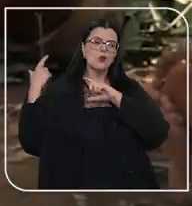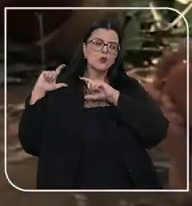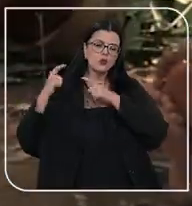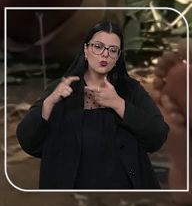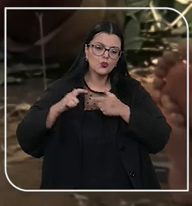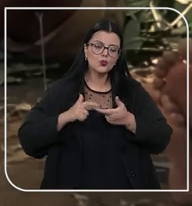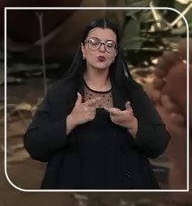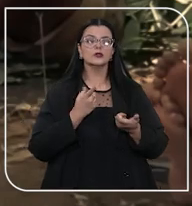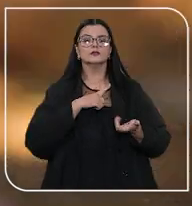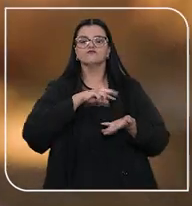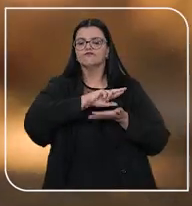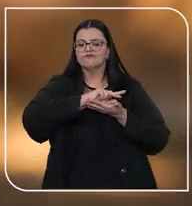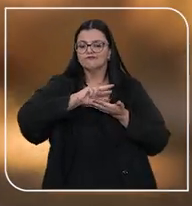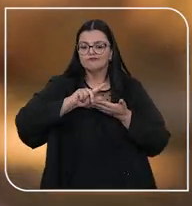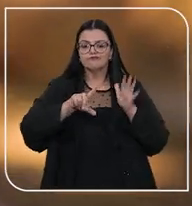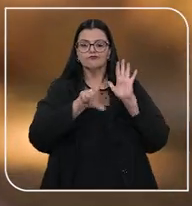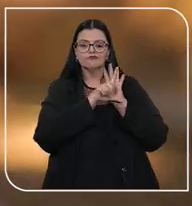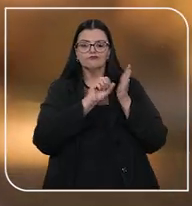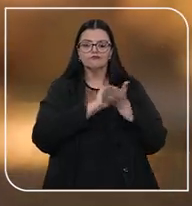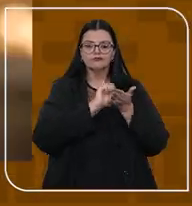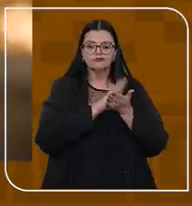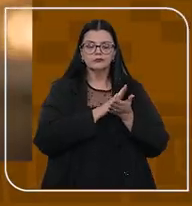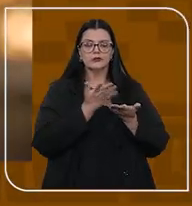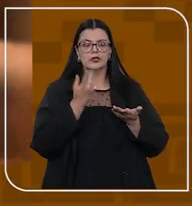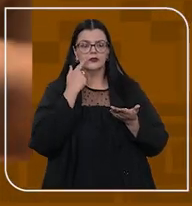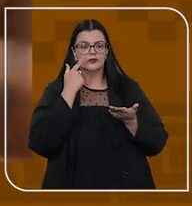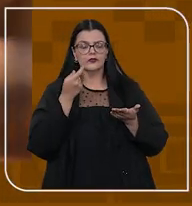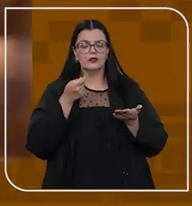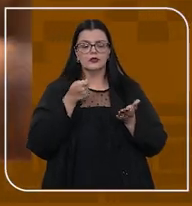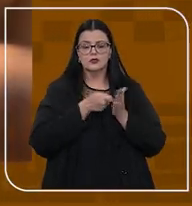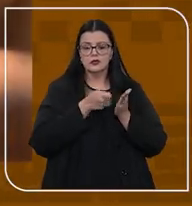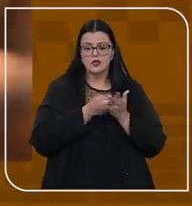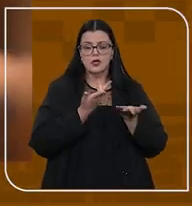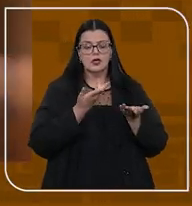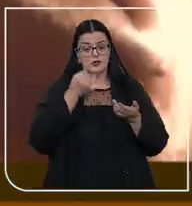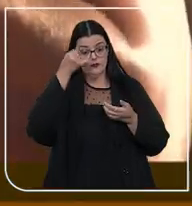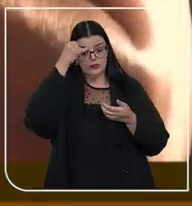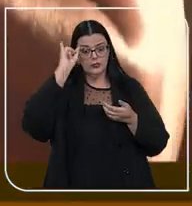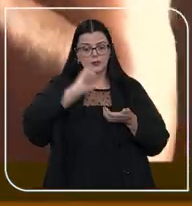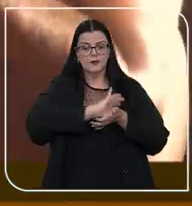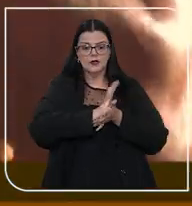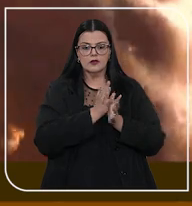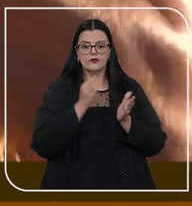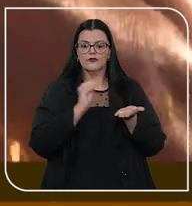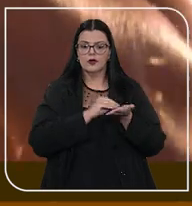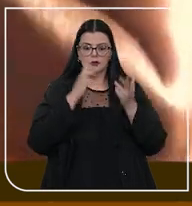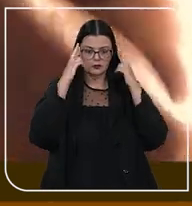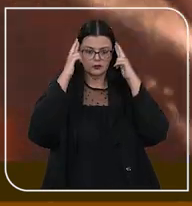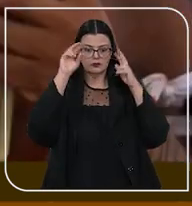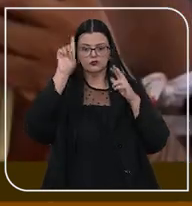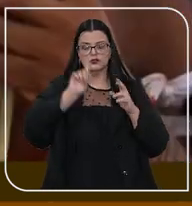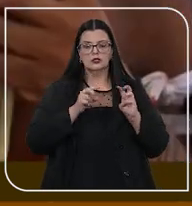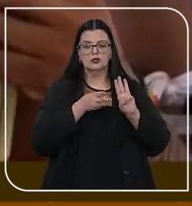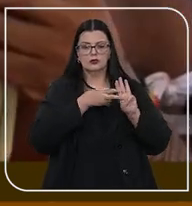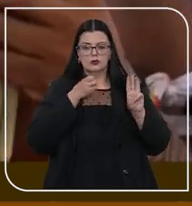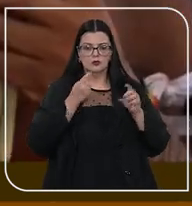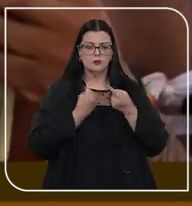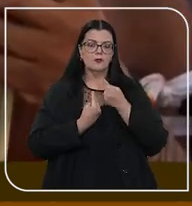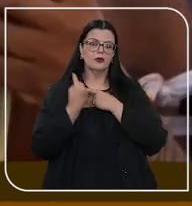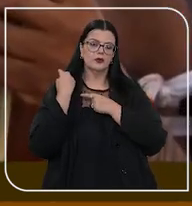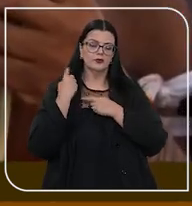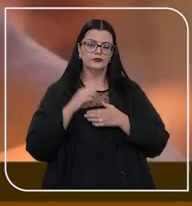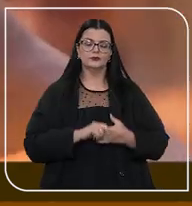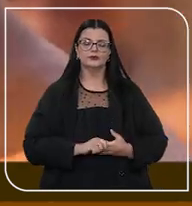Ao longo da história, vários dispositivos legais surgiram para tentar conter a disseminação do preconceito e do desrespeito aos direitos dos